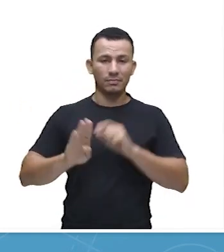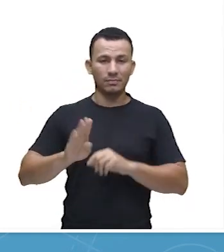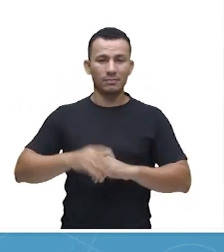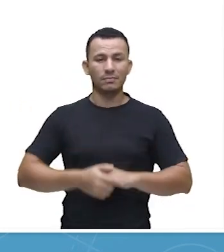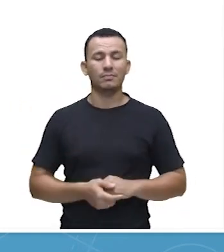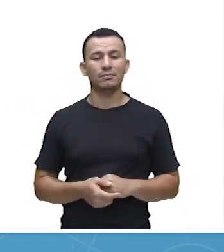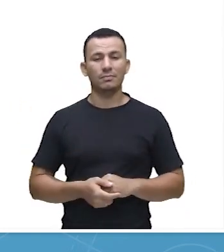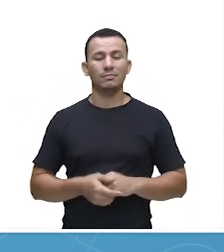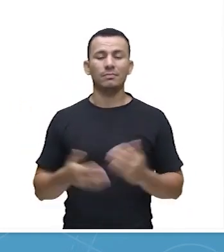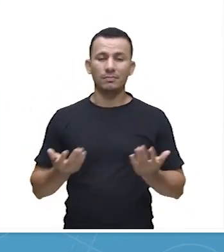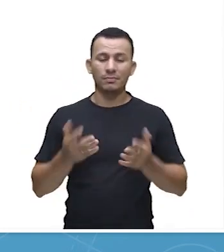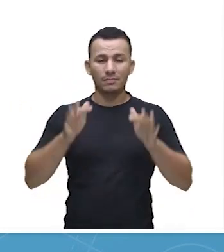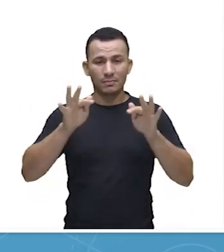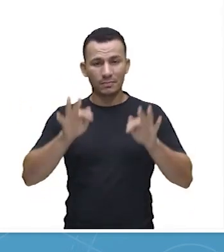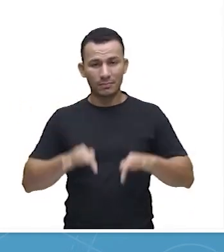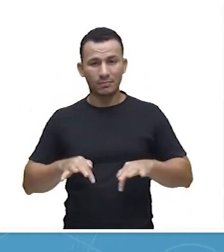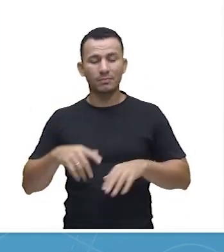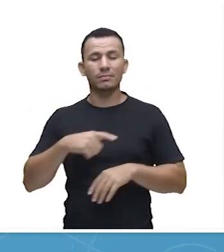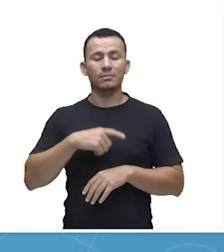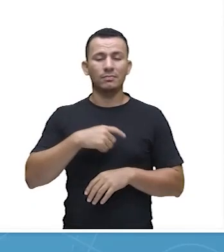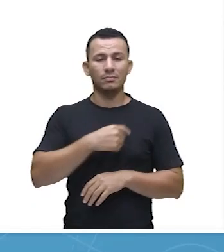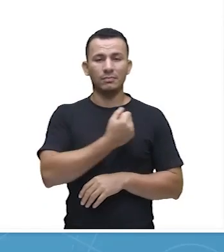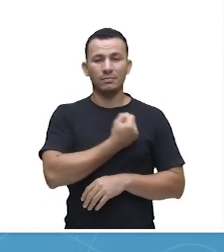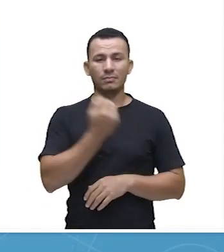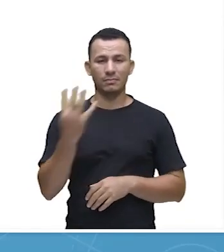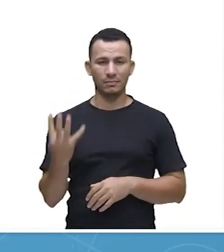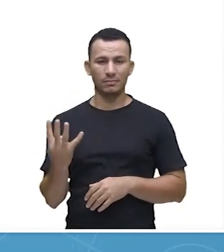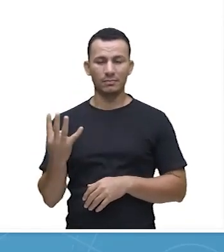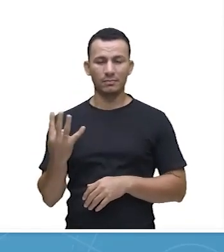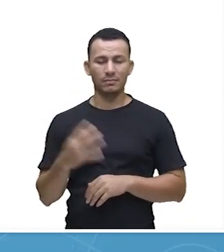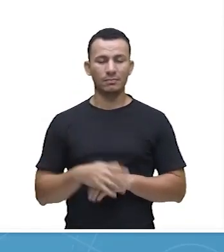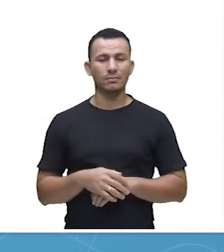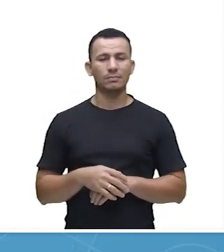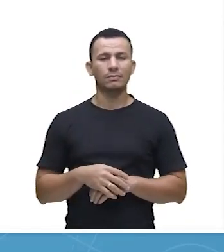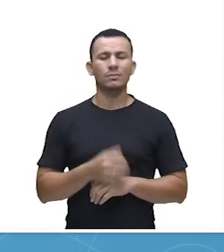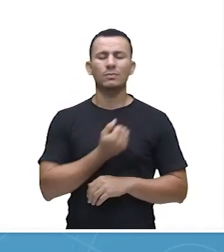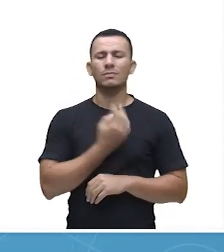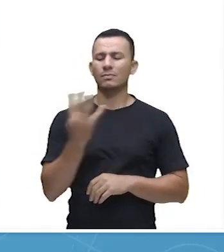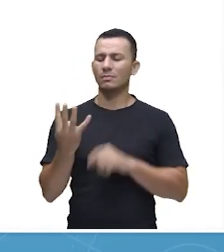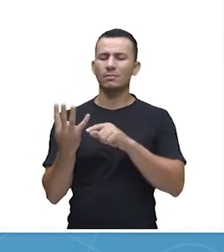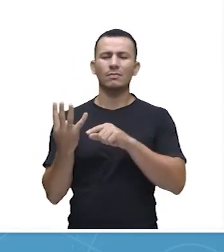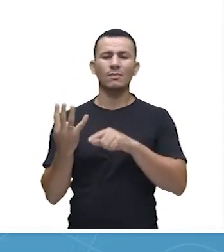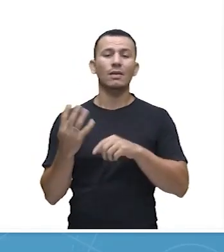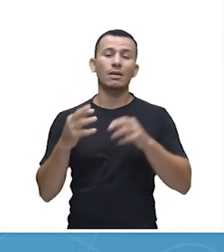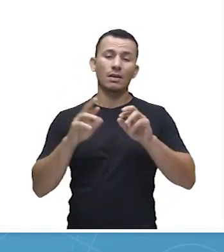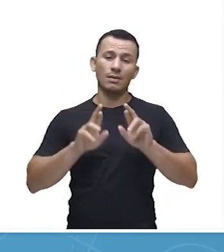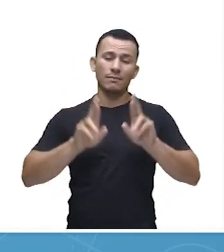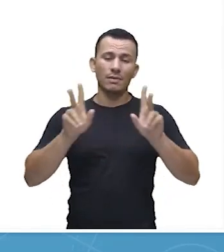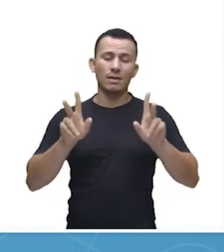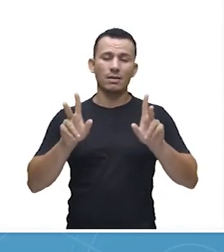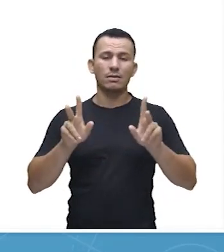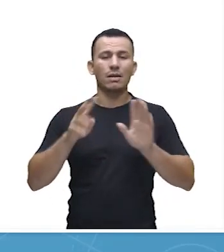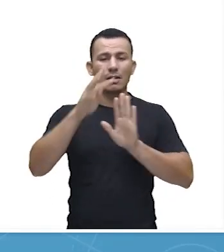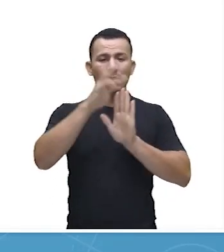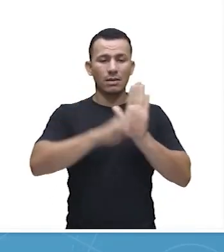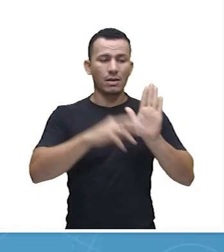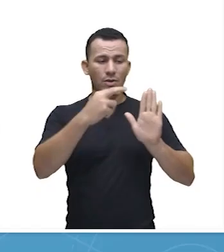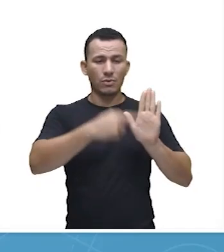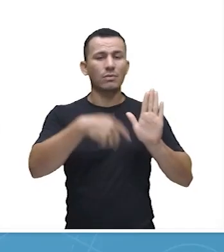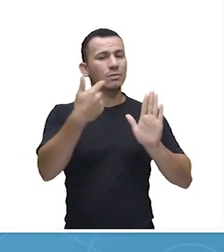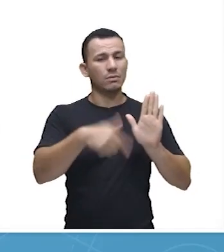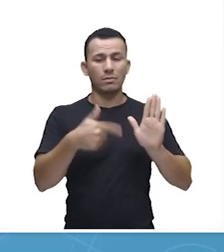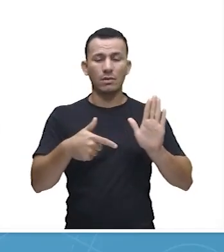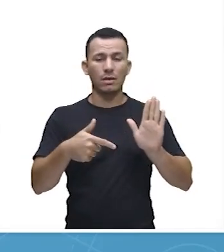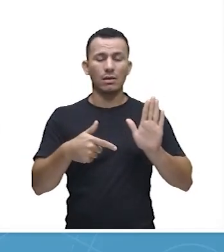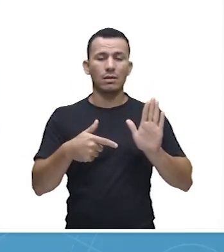finalizar esta aula, temos a questão 4. E a questão 4 é um pouquinho diferente porque ela não tem texto. Ela só pergunta sobre o conceito de